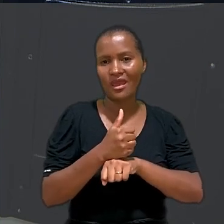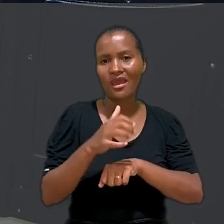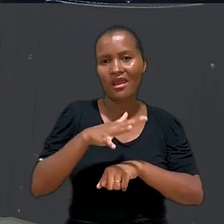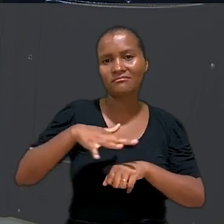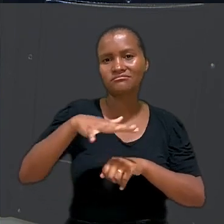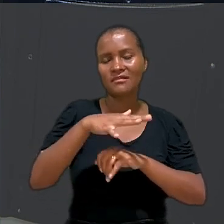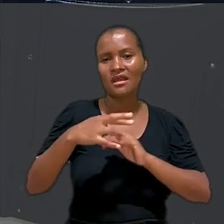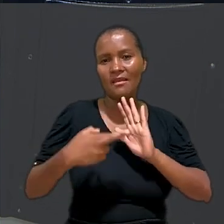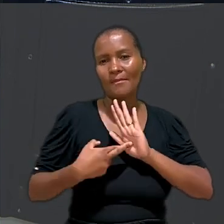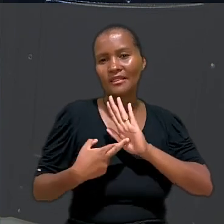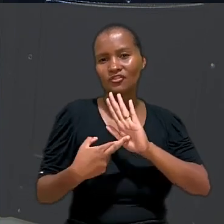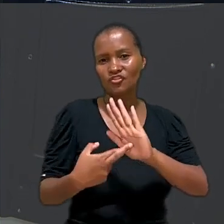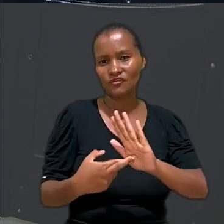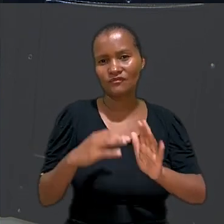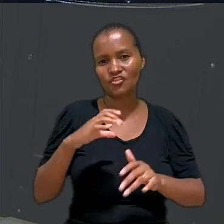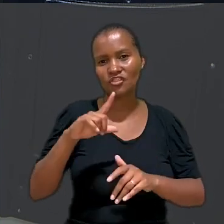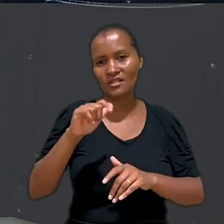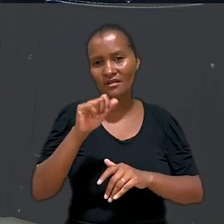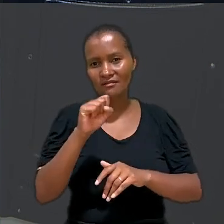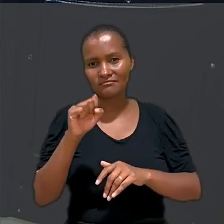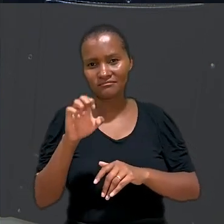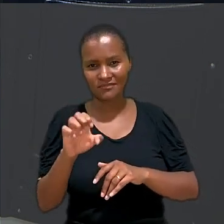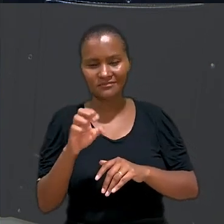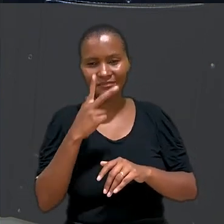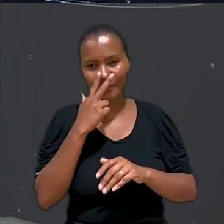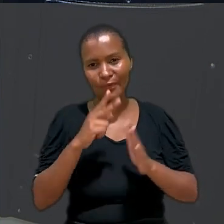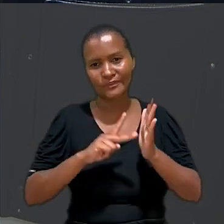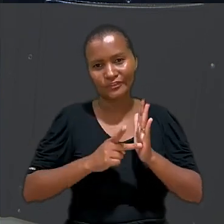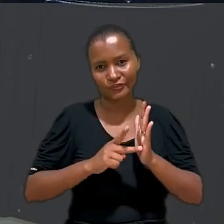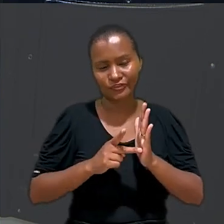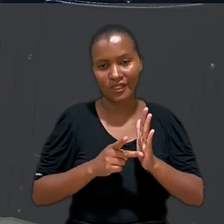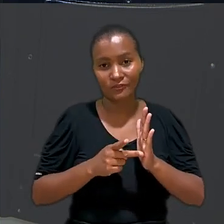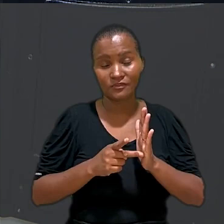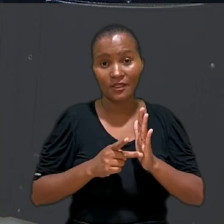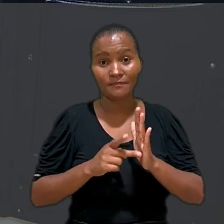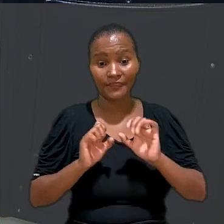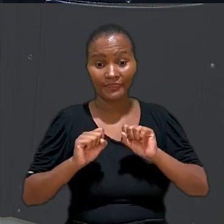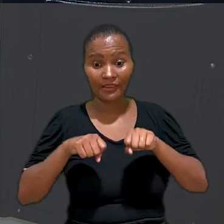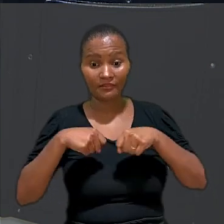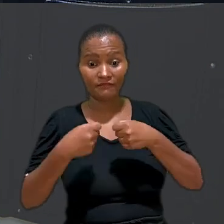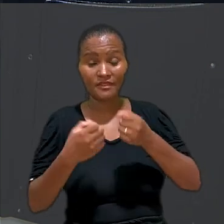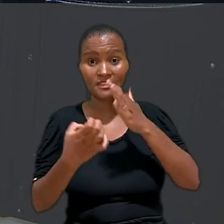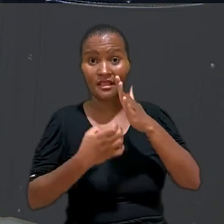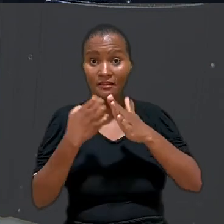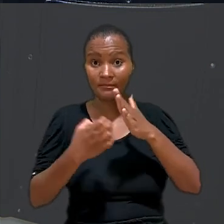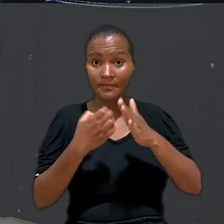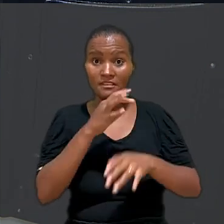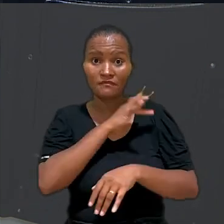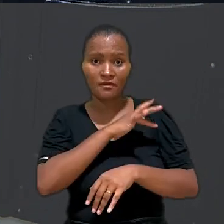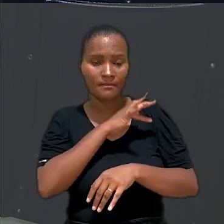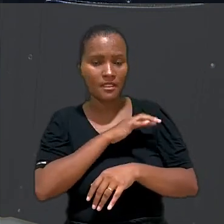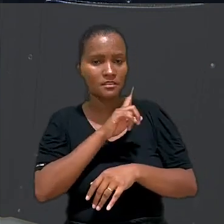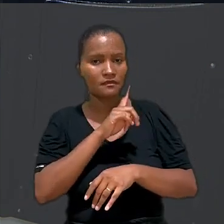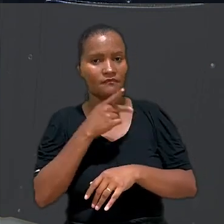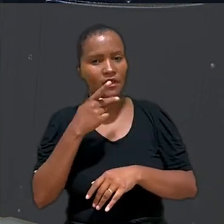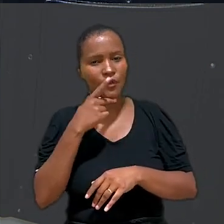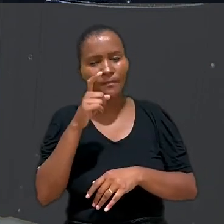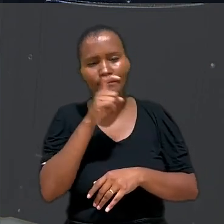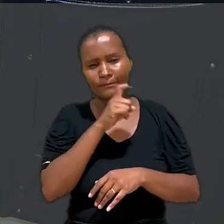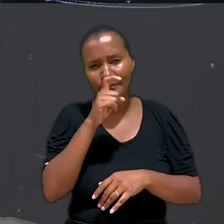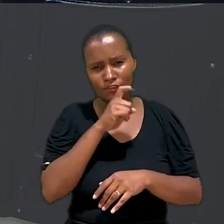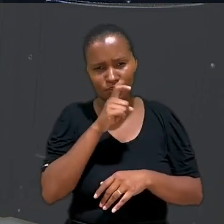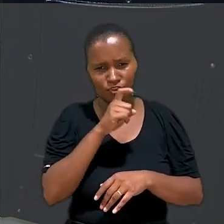representativas de classe e adquirem estabilidade provisória. Na defesa, a empresa farmacêutica negou a prática